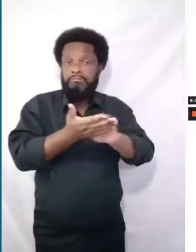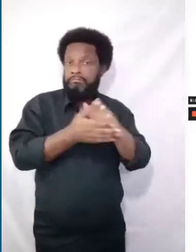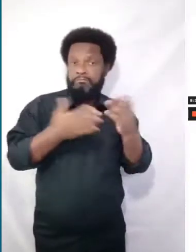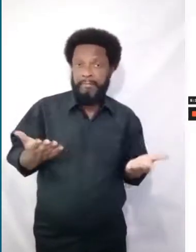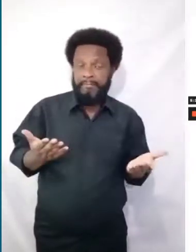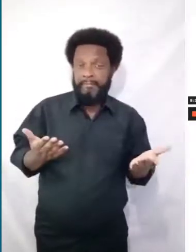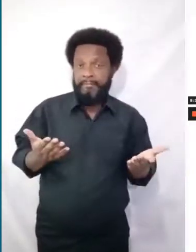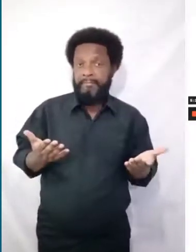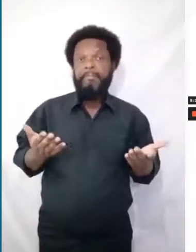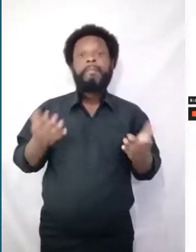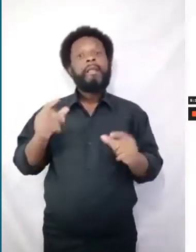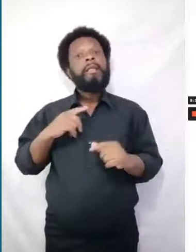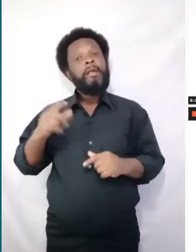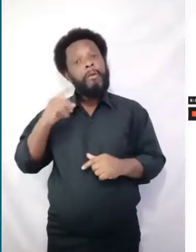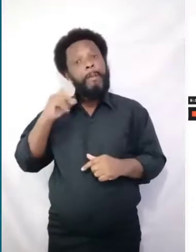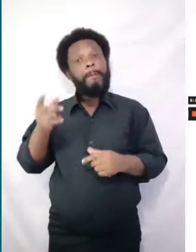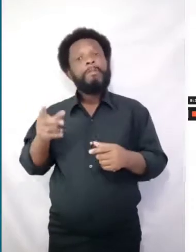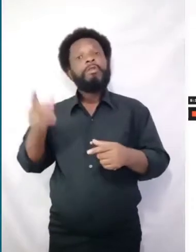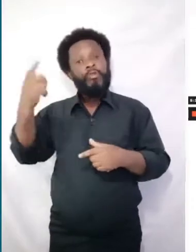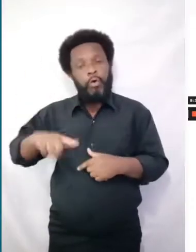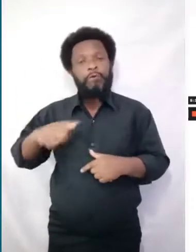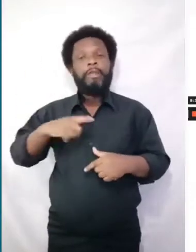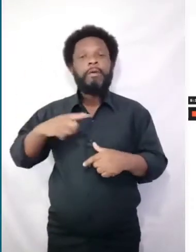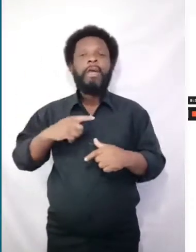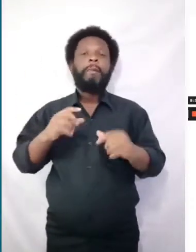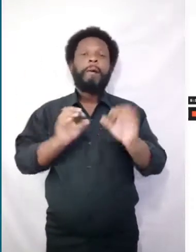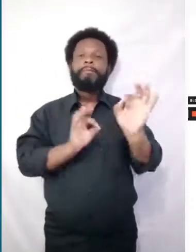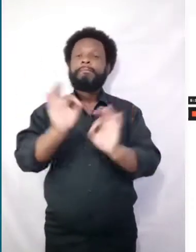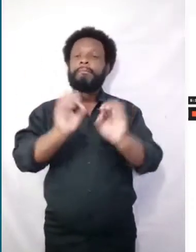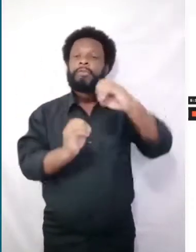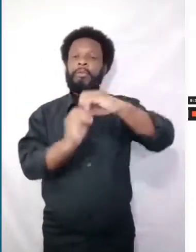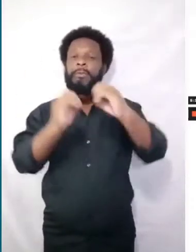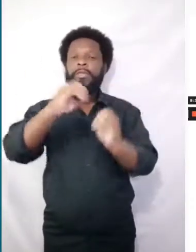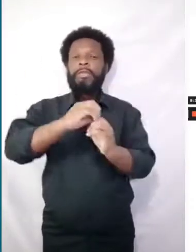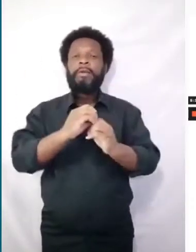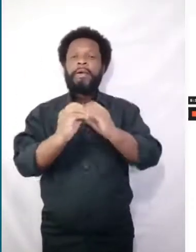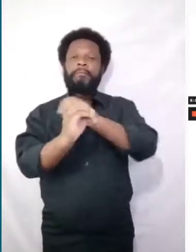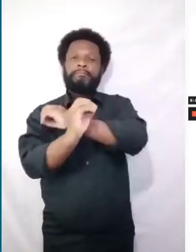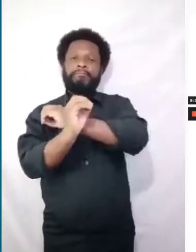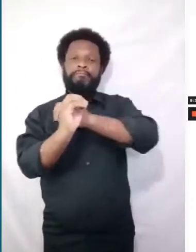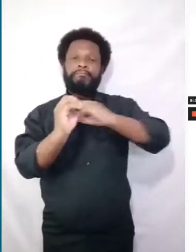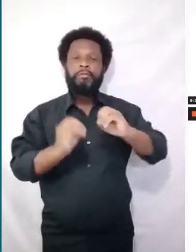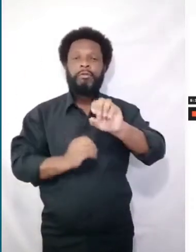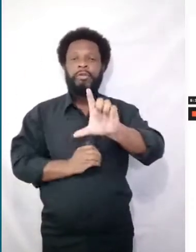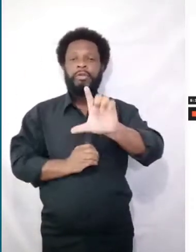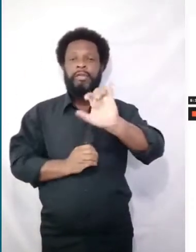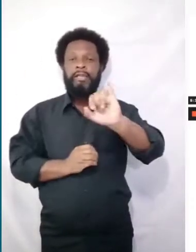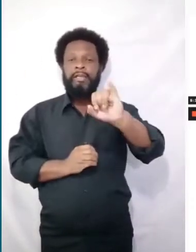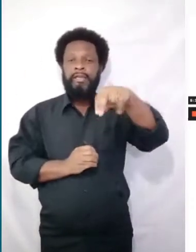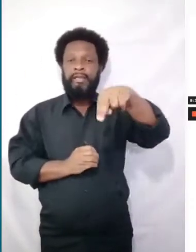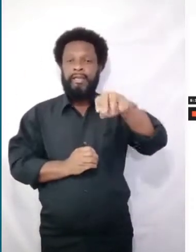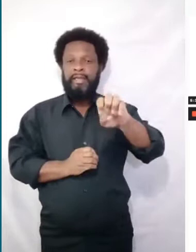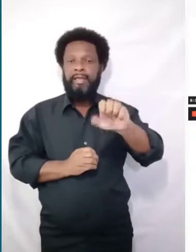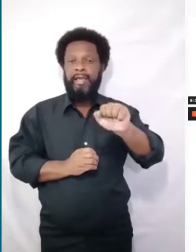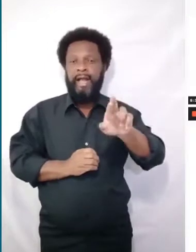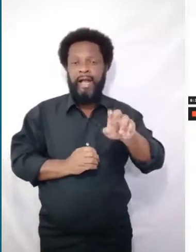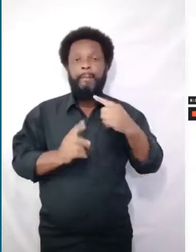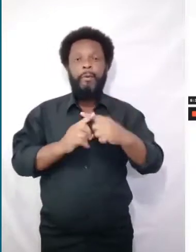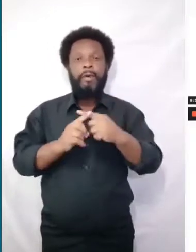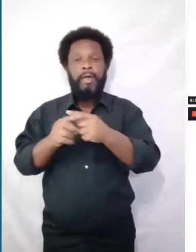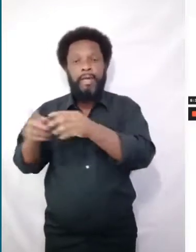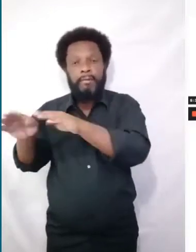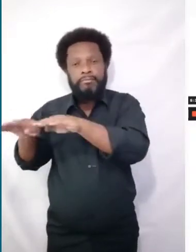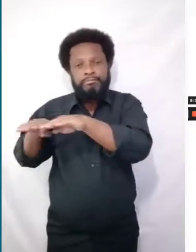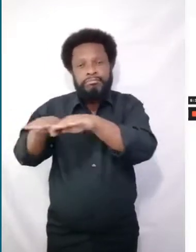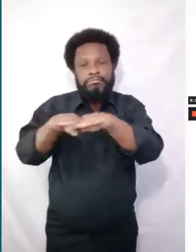outra, não existe nenhum ângulo sendo formado entre esses átomos. Tá? Então, novamente, a gente tem aqui a geometria linear.